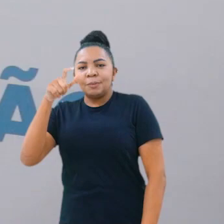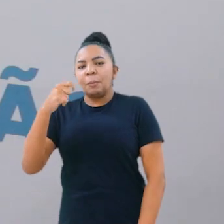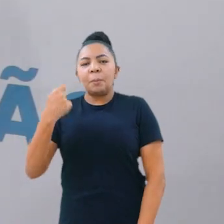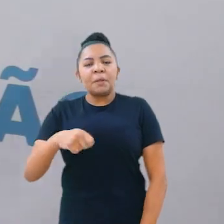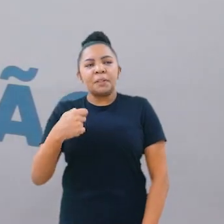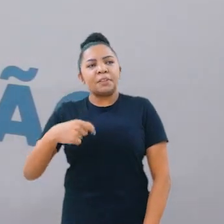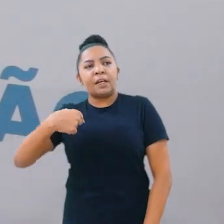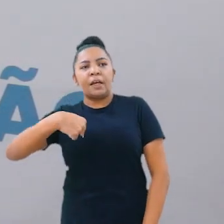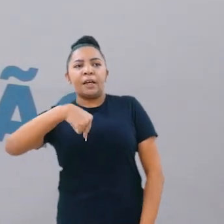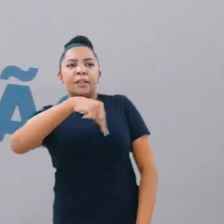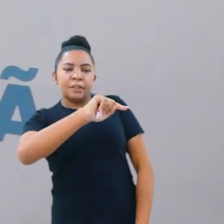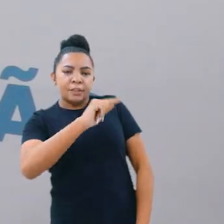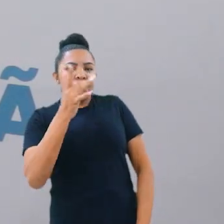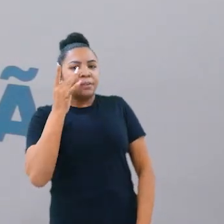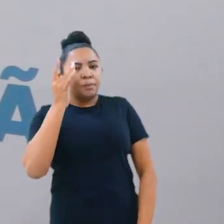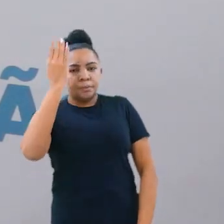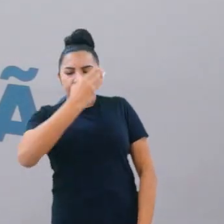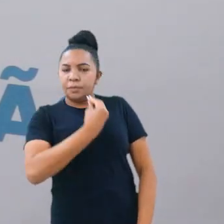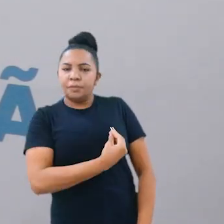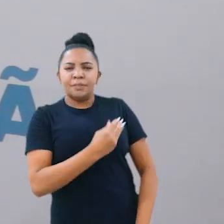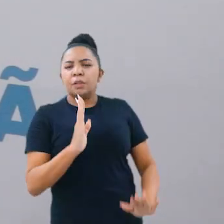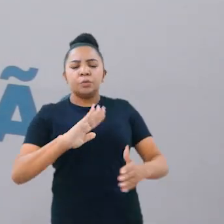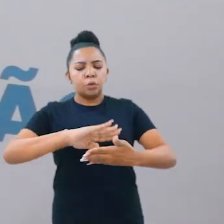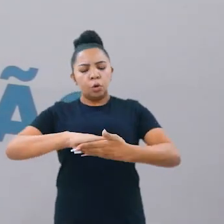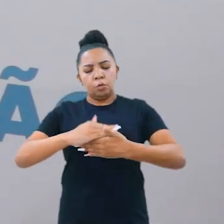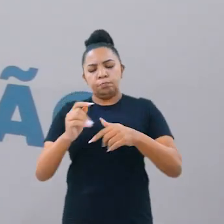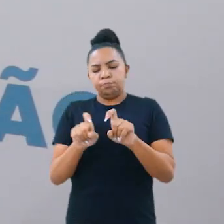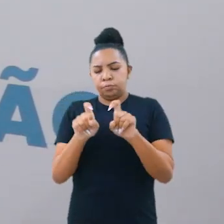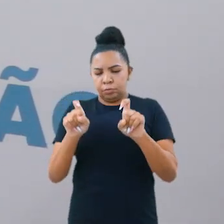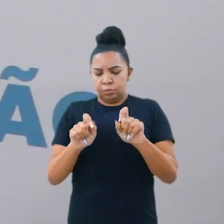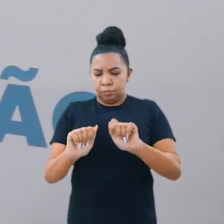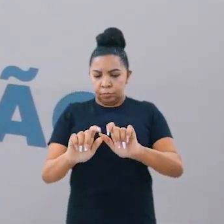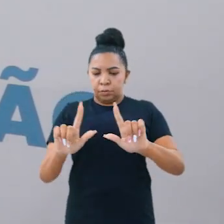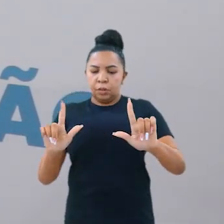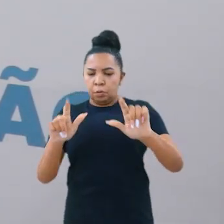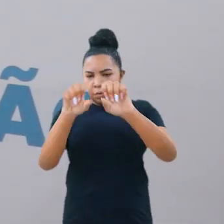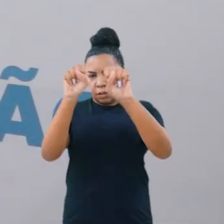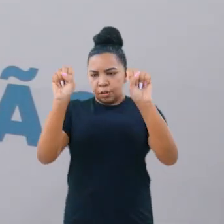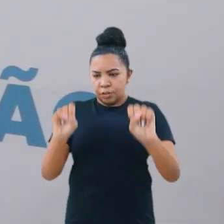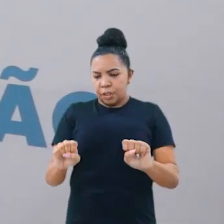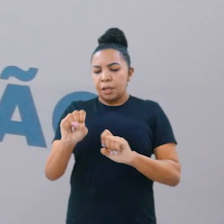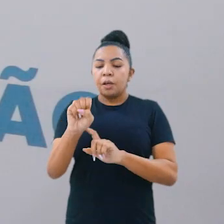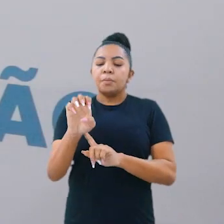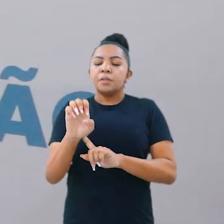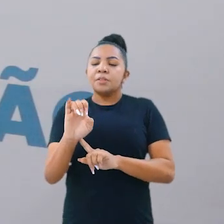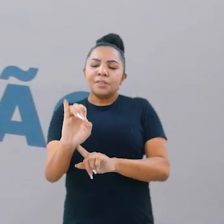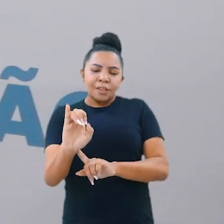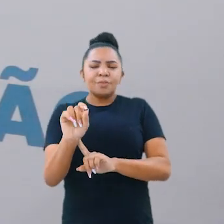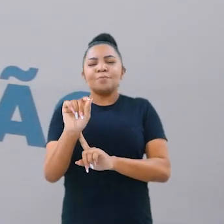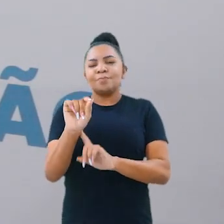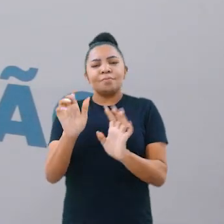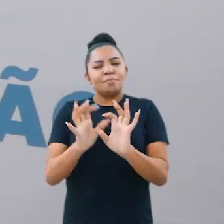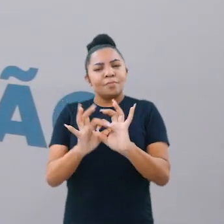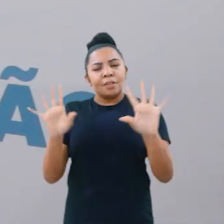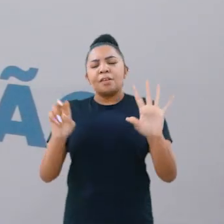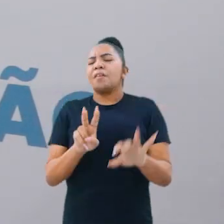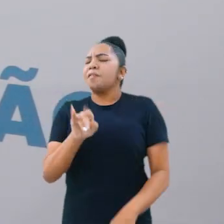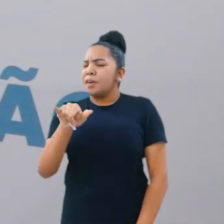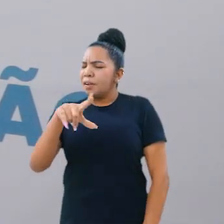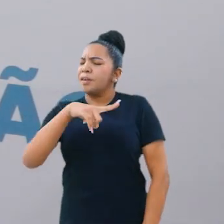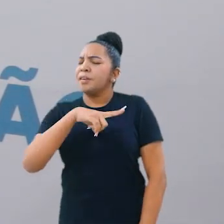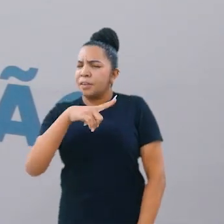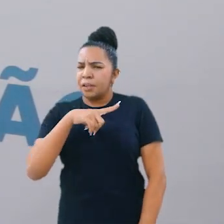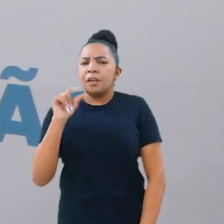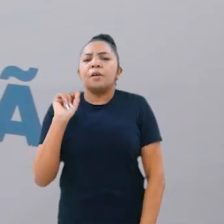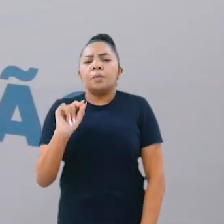interessada, não precisa se deslocar. Ele basta com o computador acessar o sistema SEI, que é altamente intuitivo, a